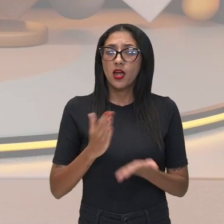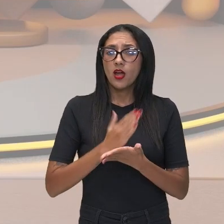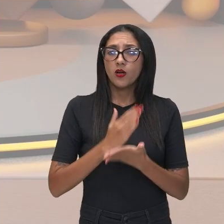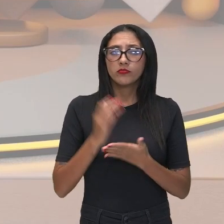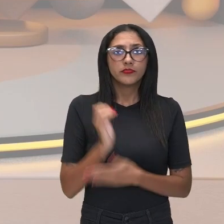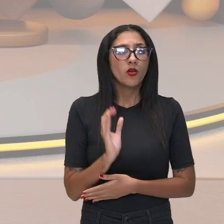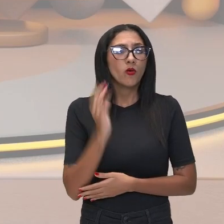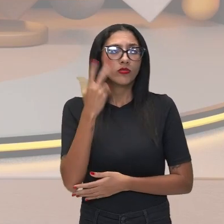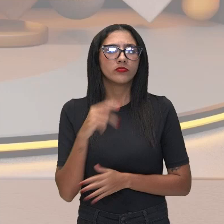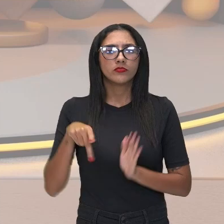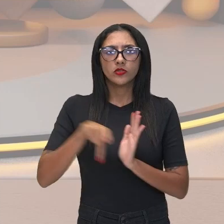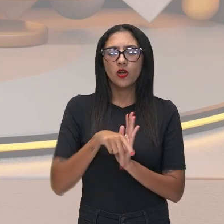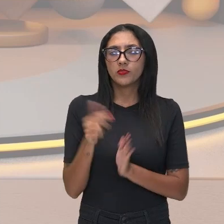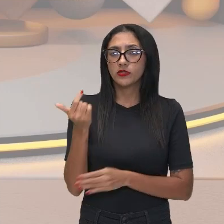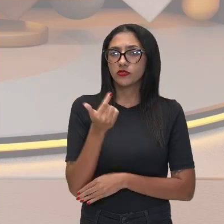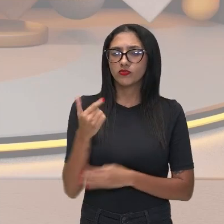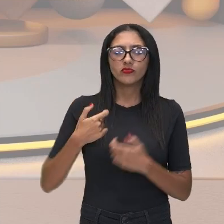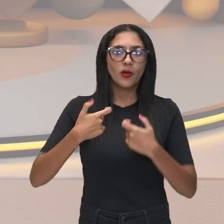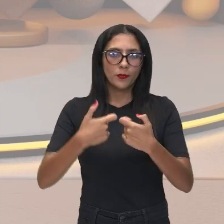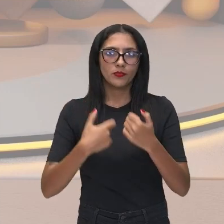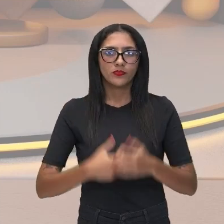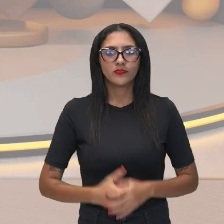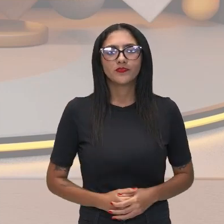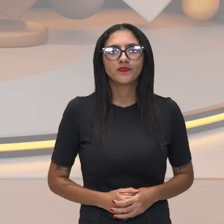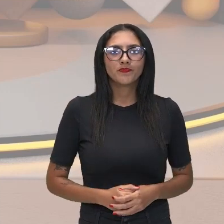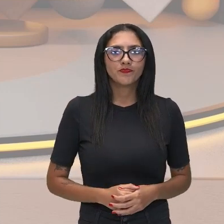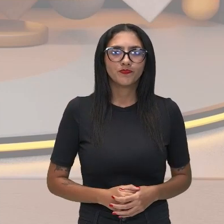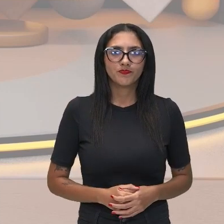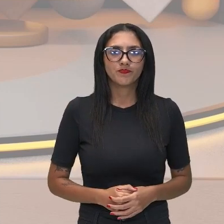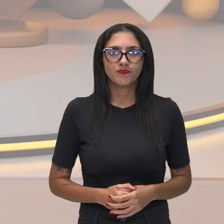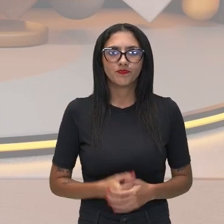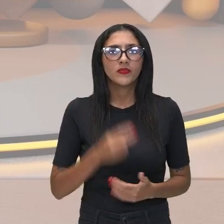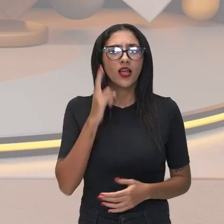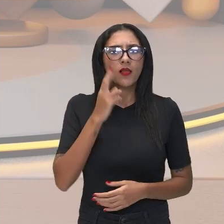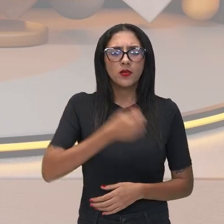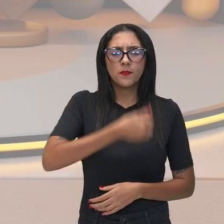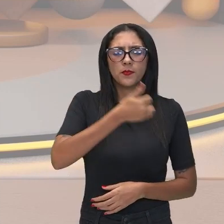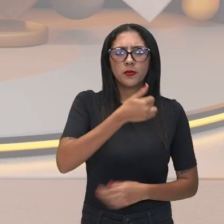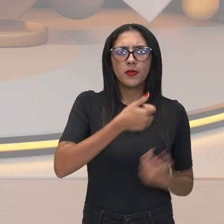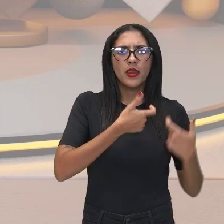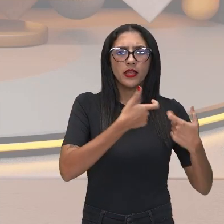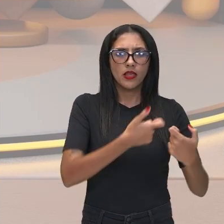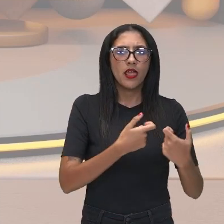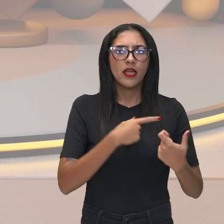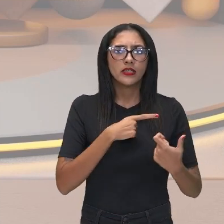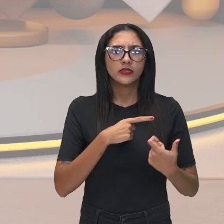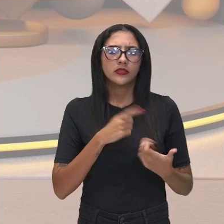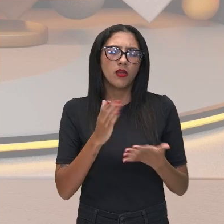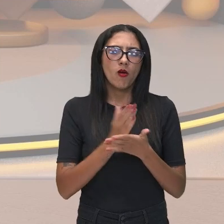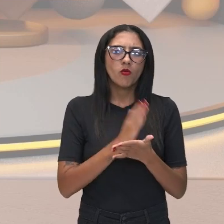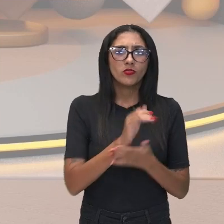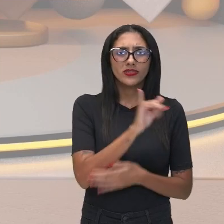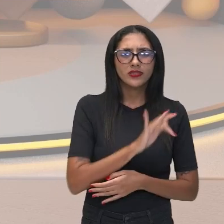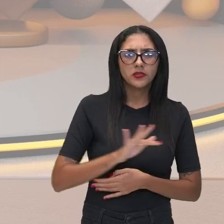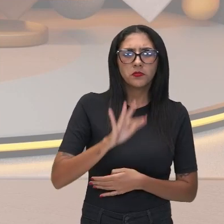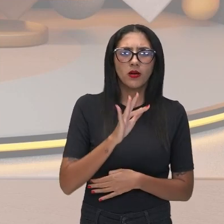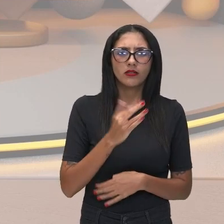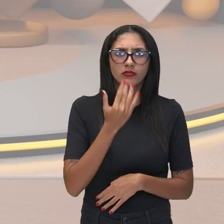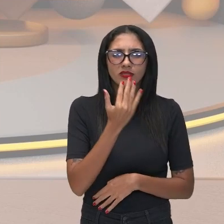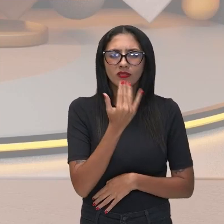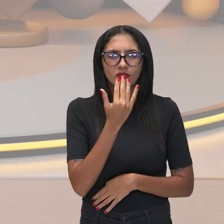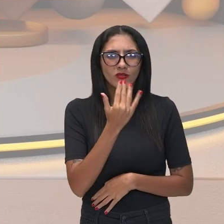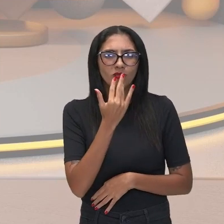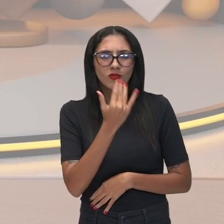ocorridos na Segunda Guerra Mundial. Lá na Primeira Guerra Mundial, nós vimos imagens que estavam sendo recoloridas ali